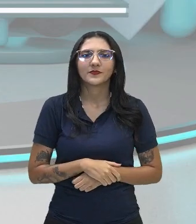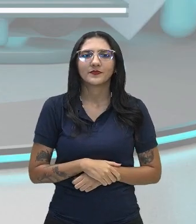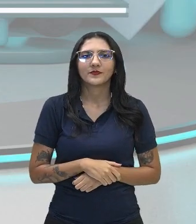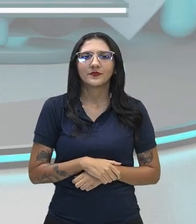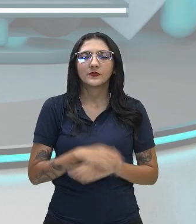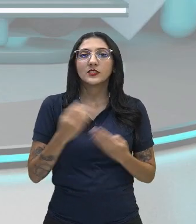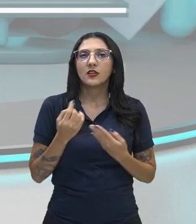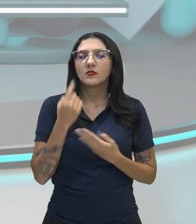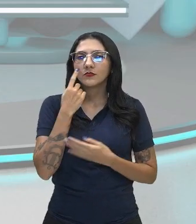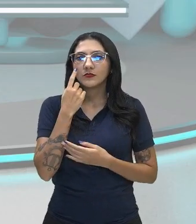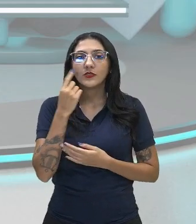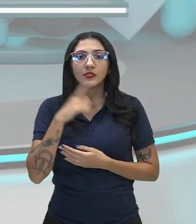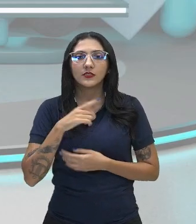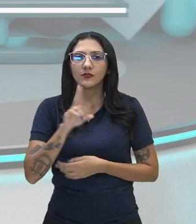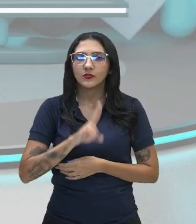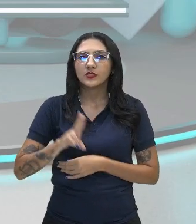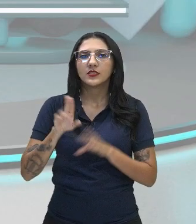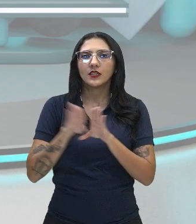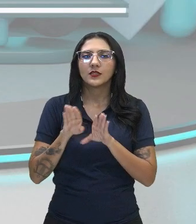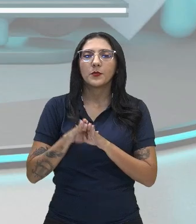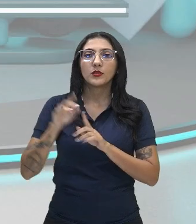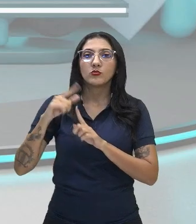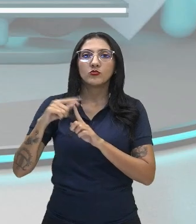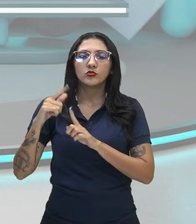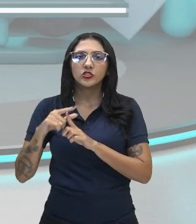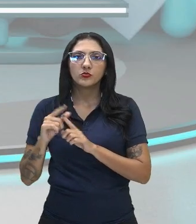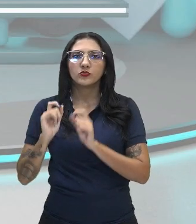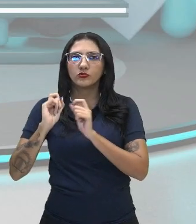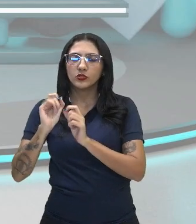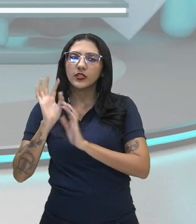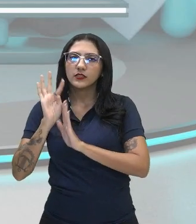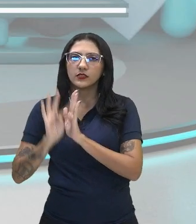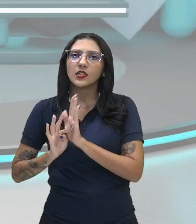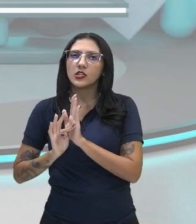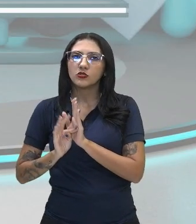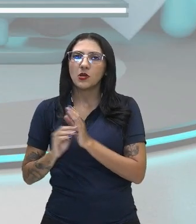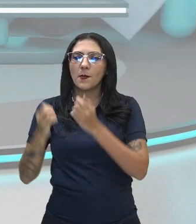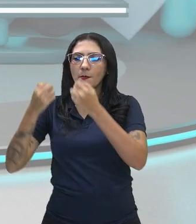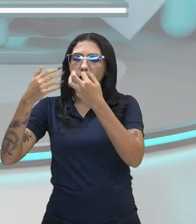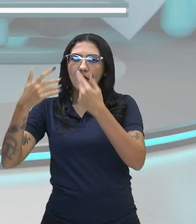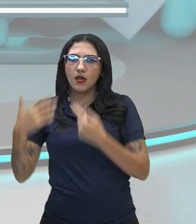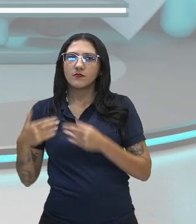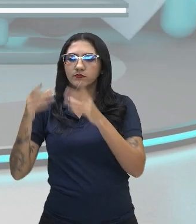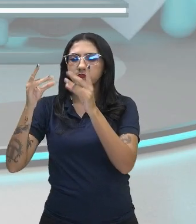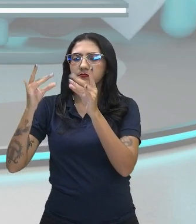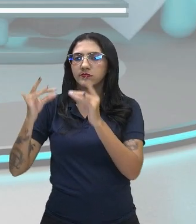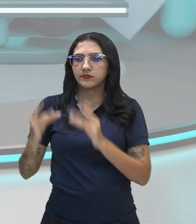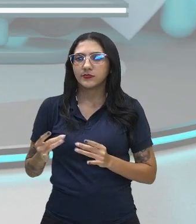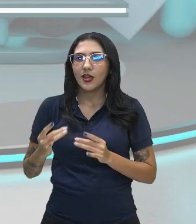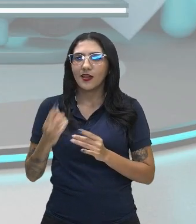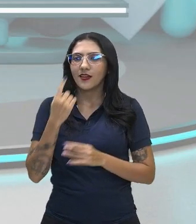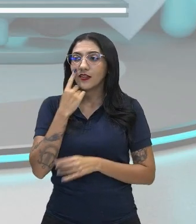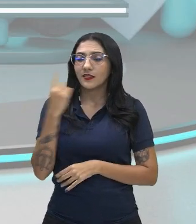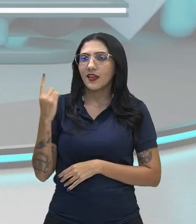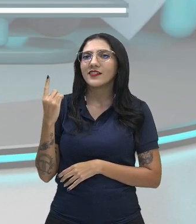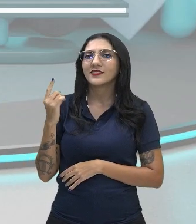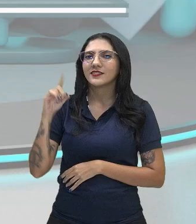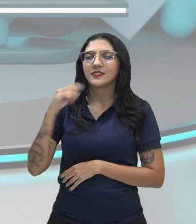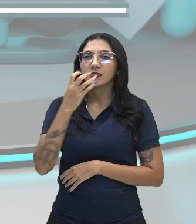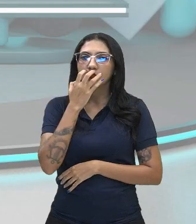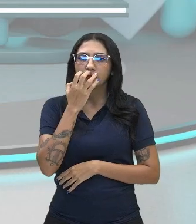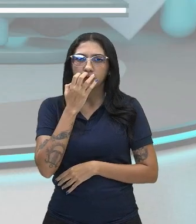eu utilizei, então, a tipologia textual descrição para este animalzinho.